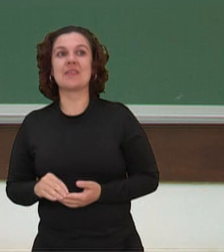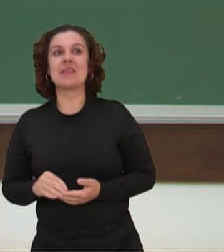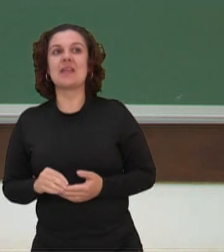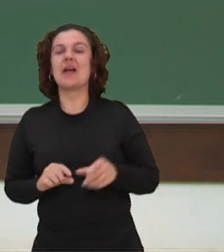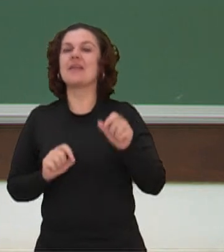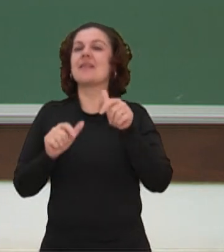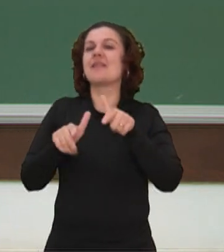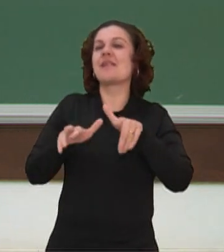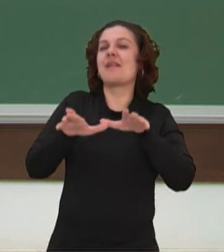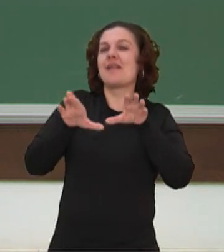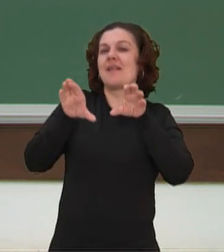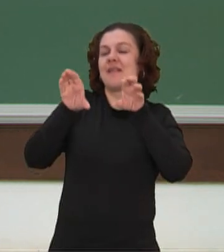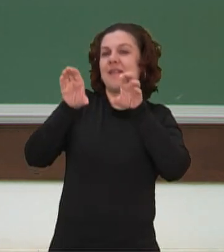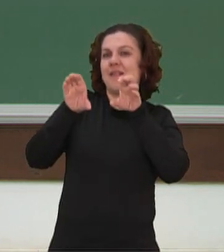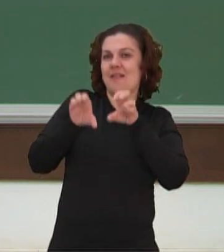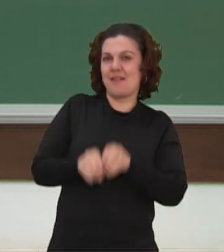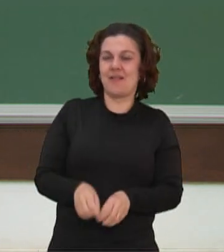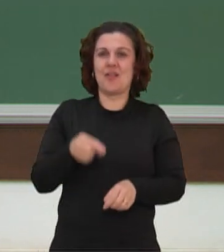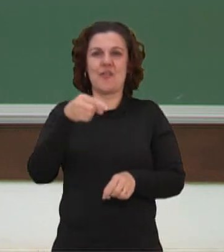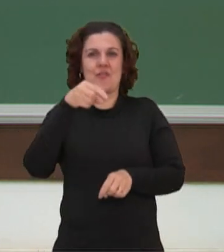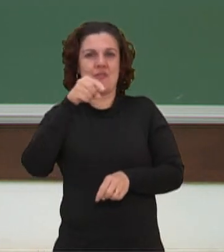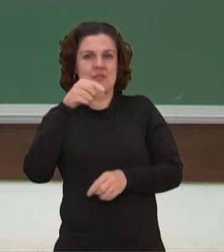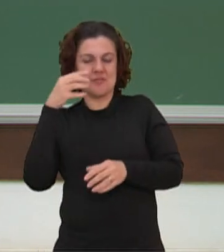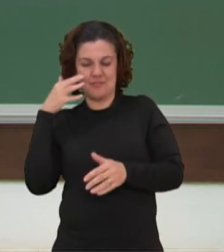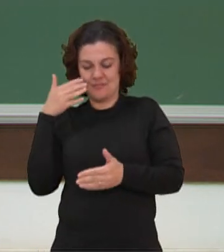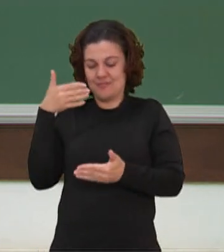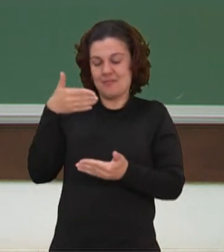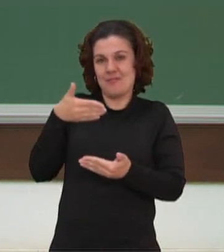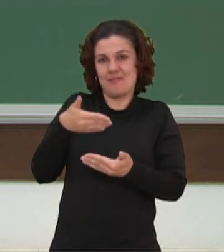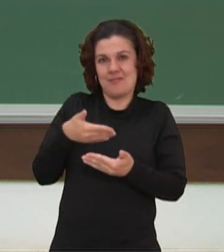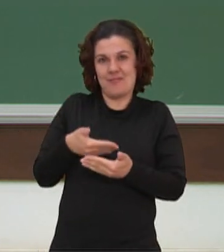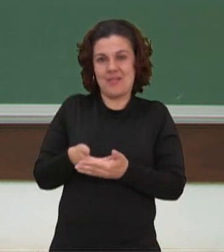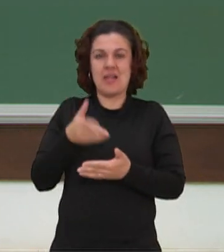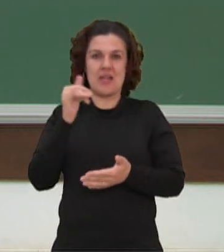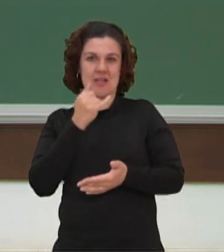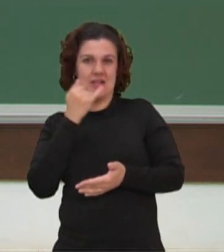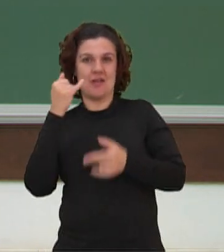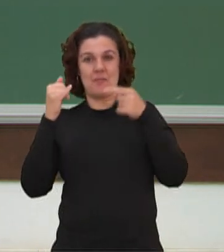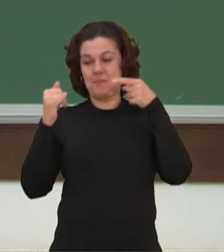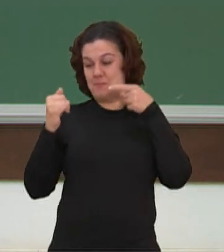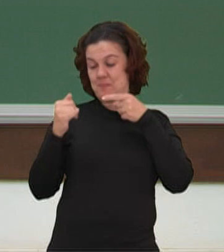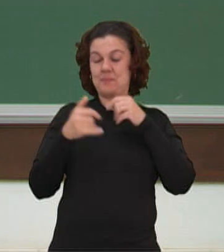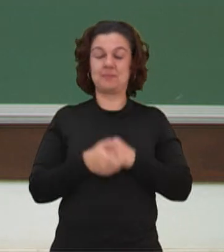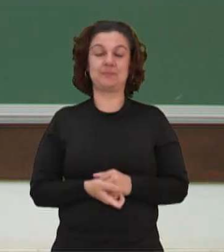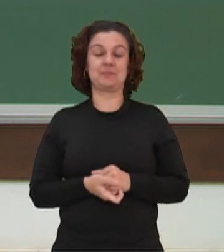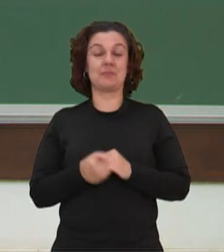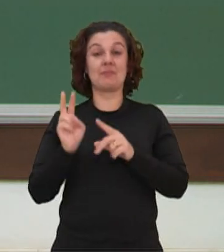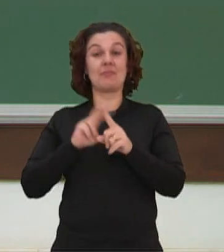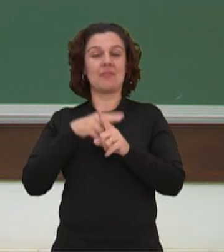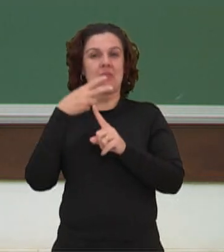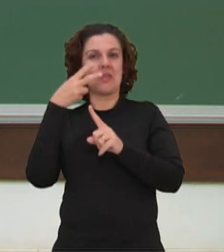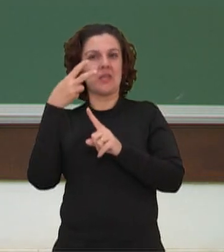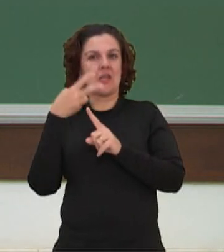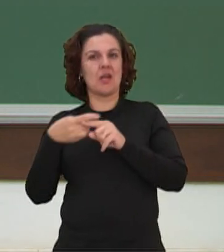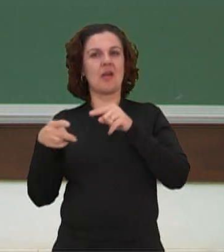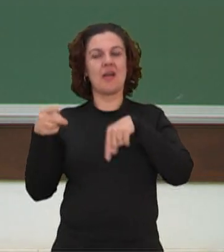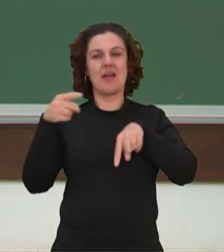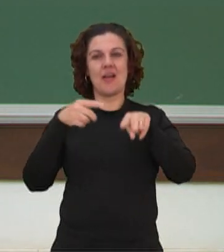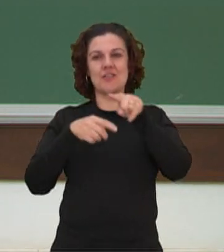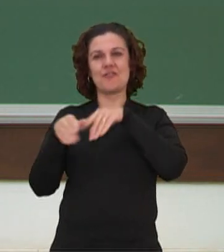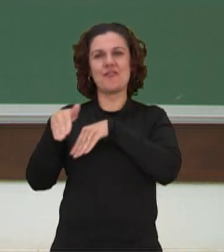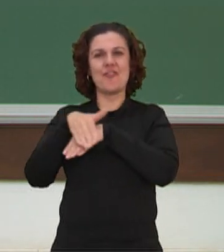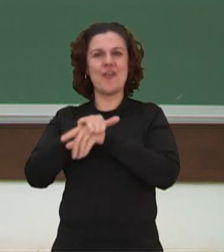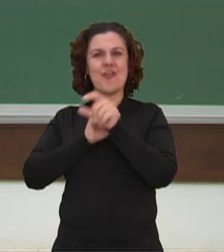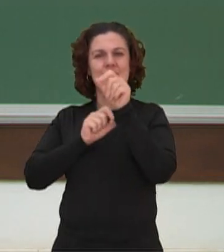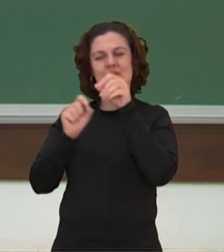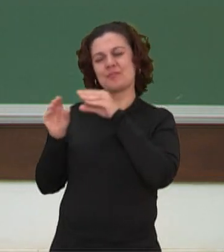E claro, se a gente vai rever o que teve aí de assuntos importantes em história, mais uma vez vamos conversar